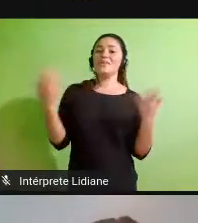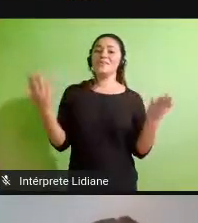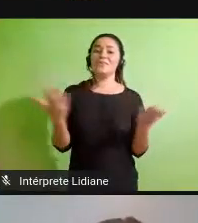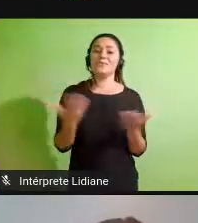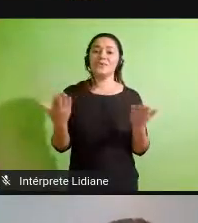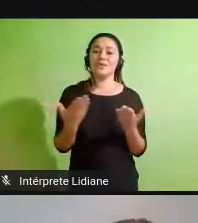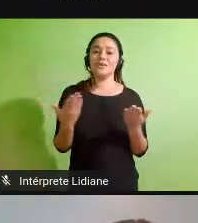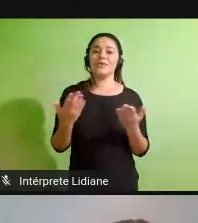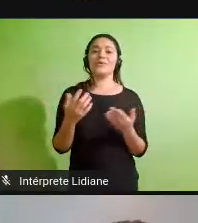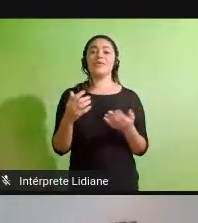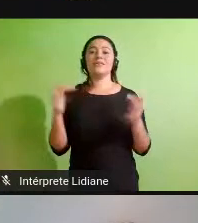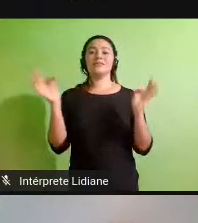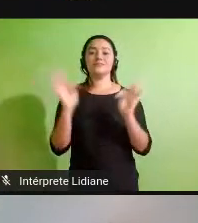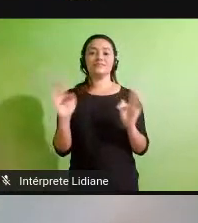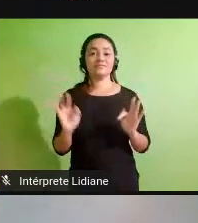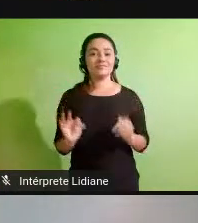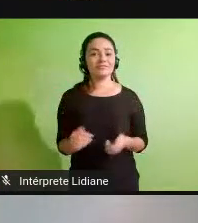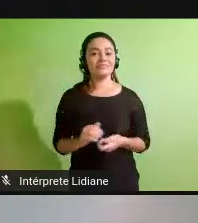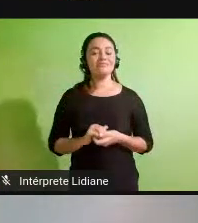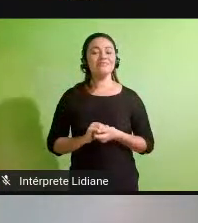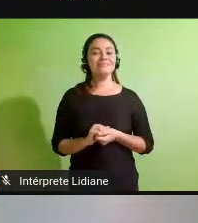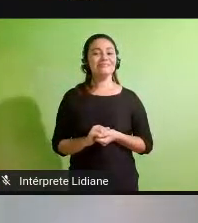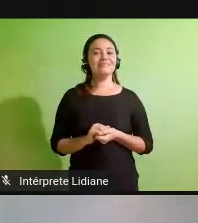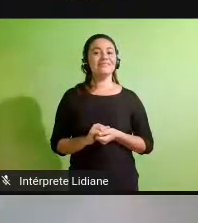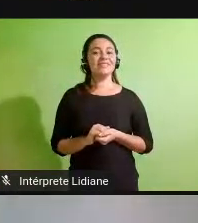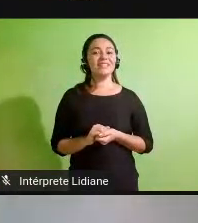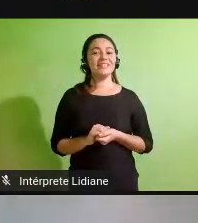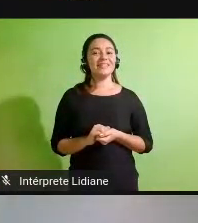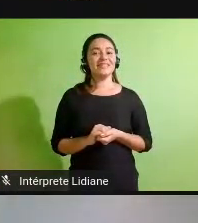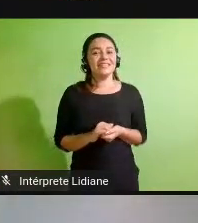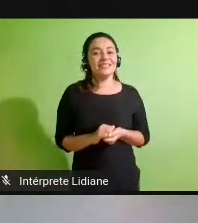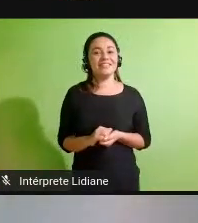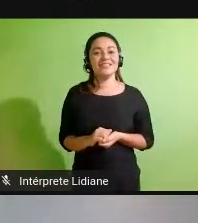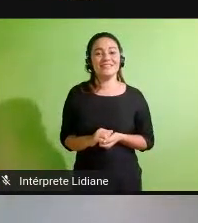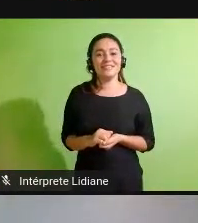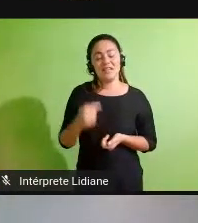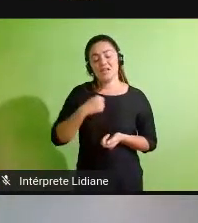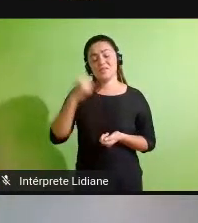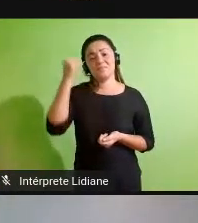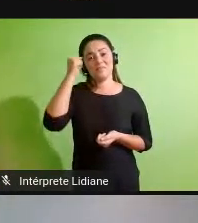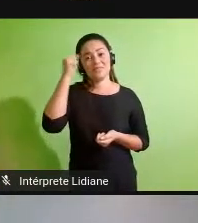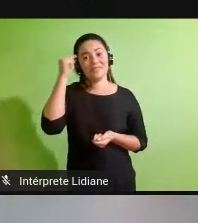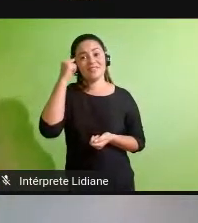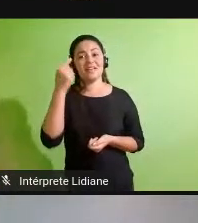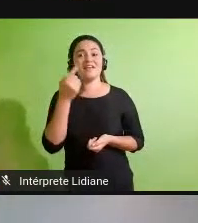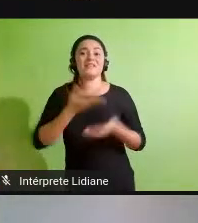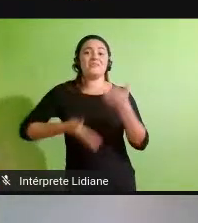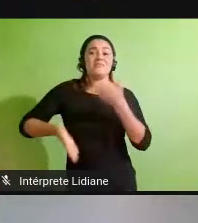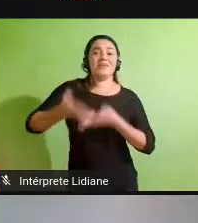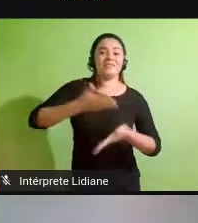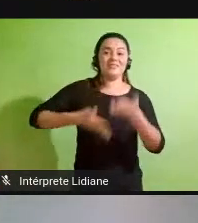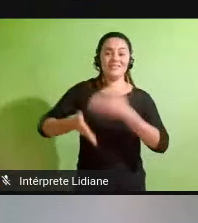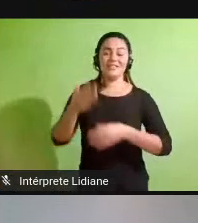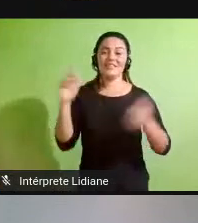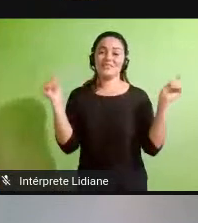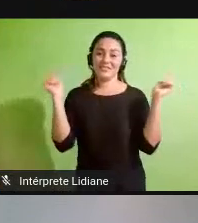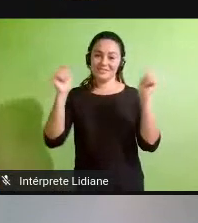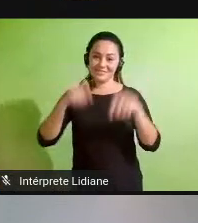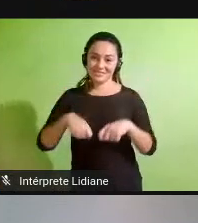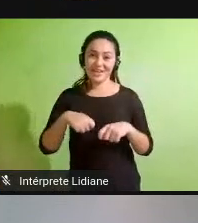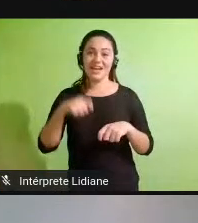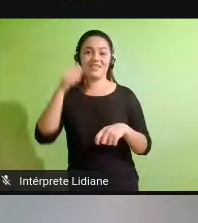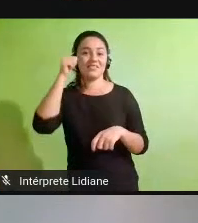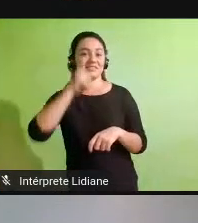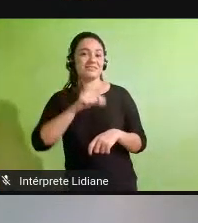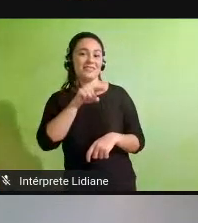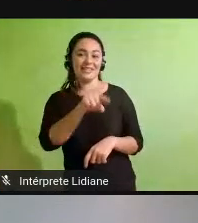rica. Pensava que a gente ia poder compartilhar aqui com elas, né? Mas tudo bem, gostei bastante da